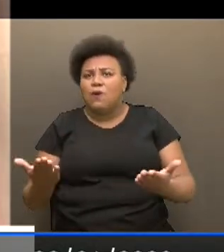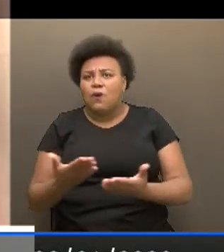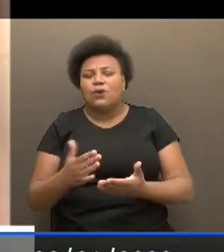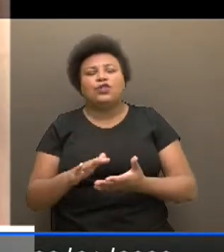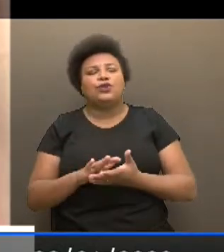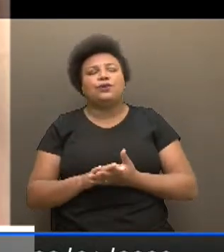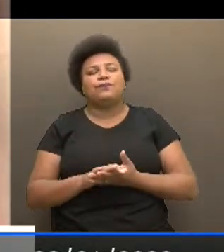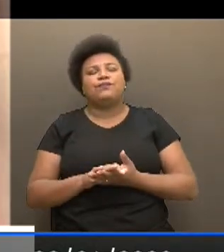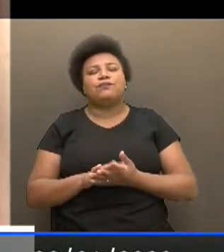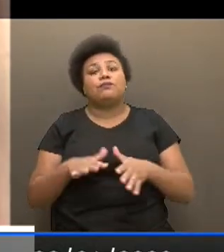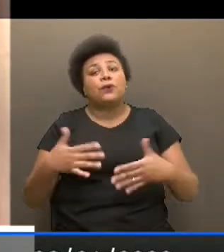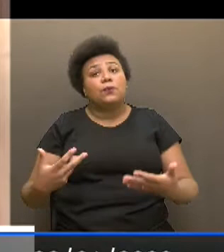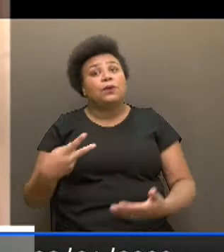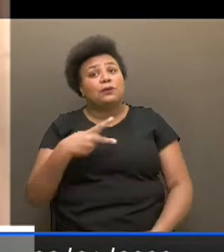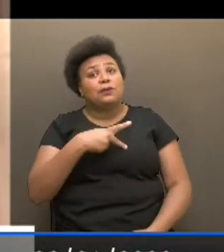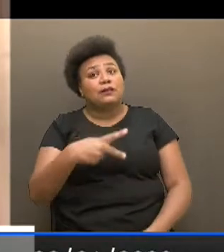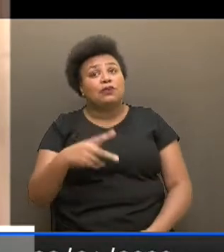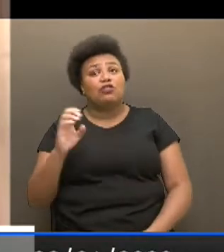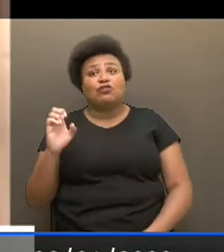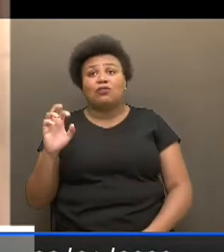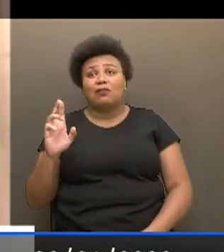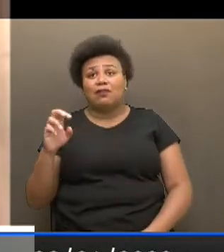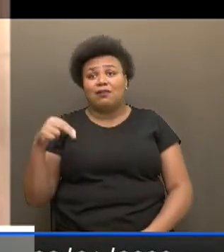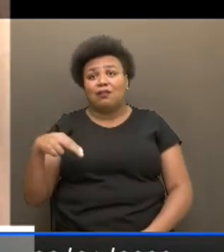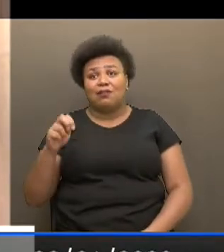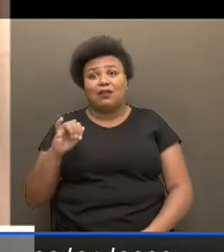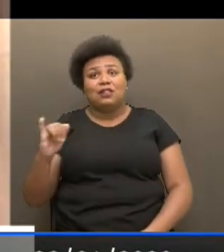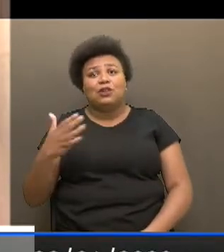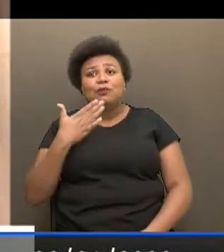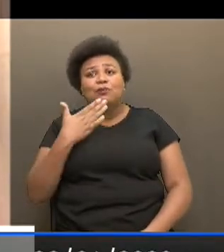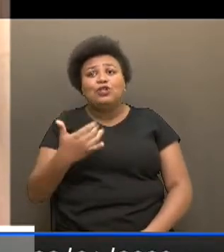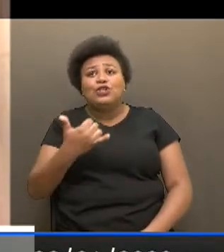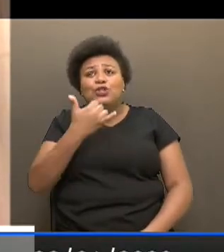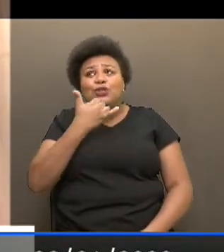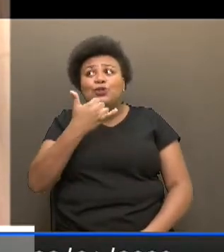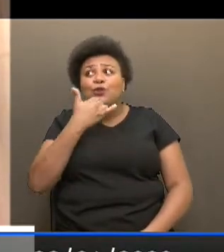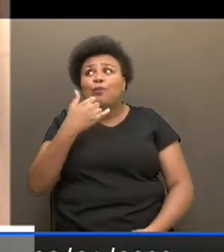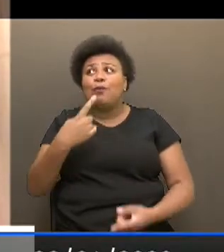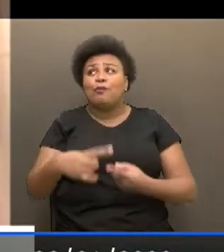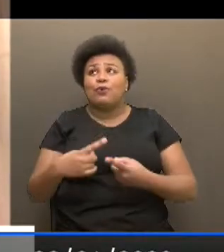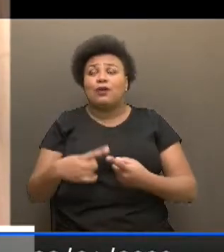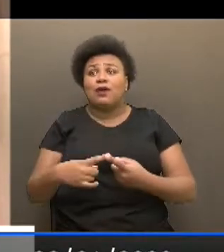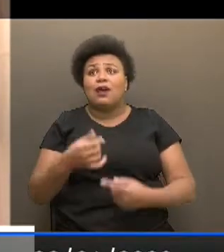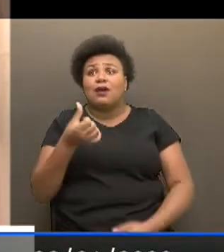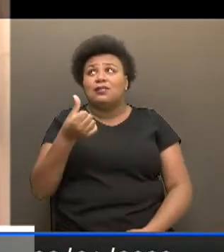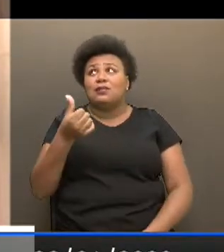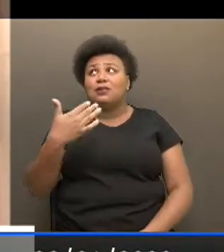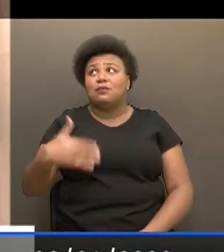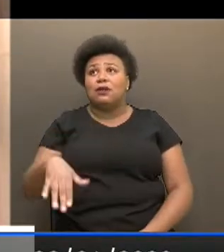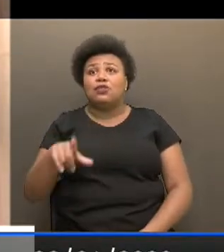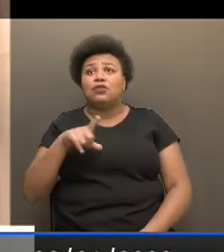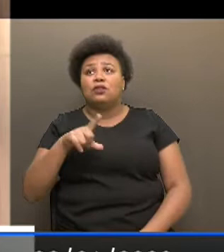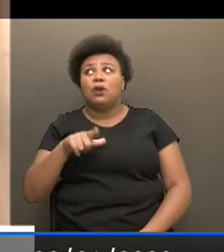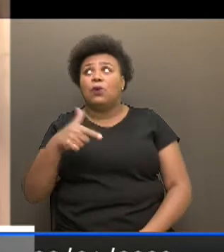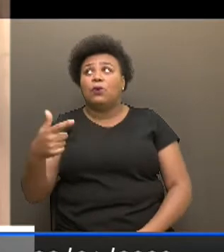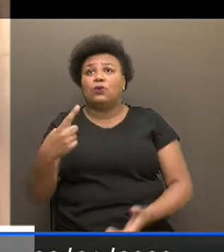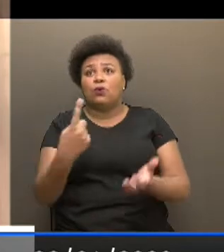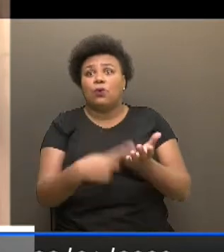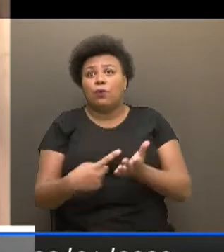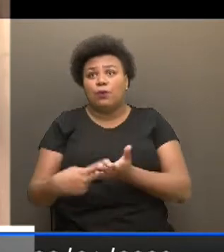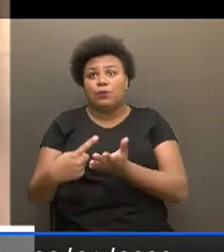o nosso presidente Hernani me convidou, eu pedi desculpa, porque às 18h30 já tenho um outro